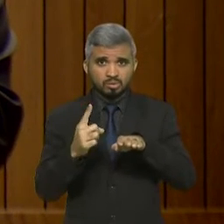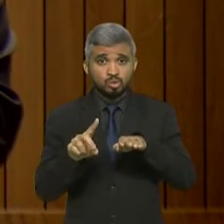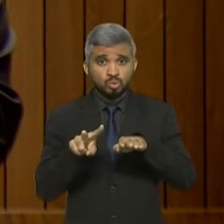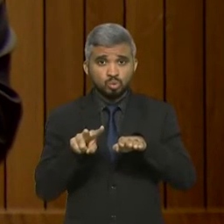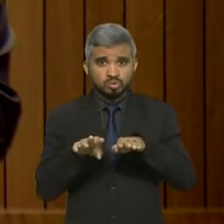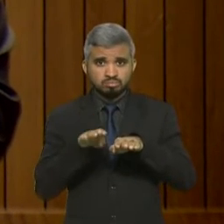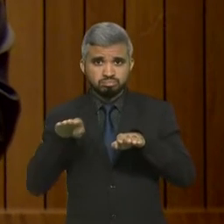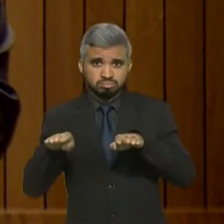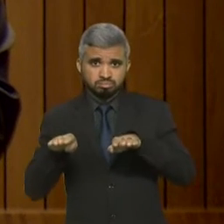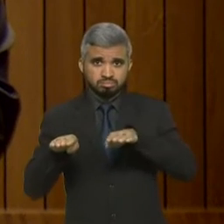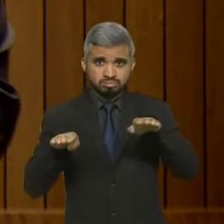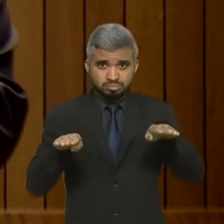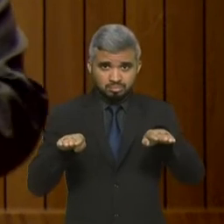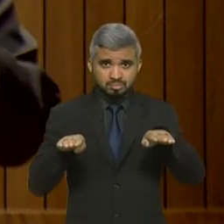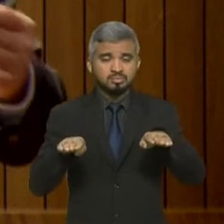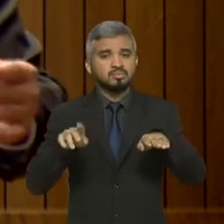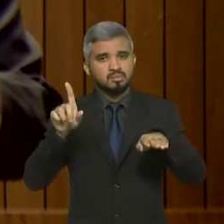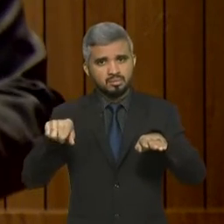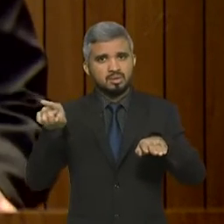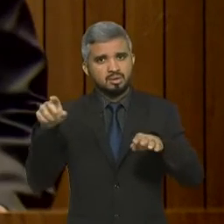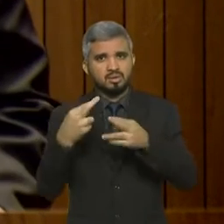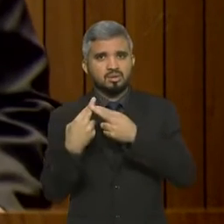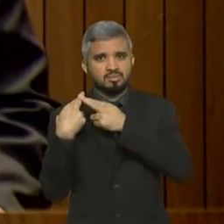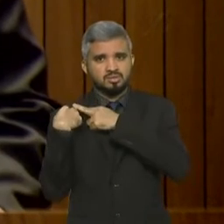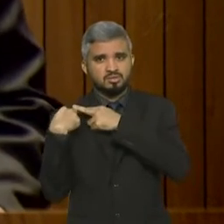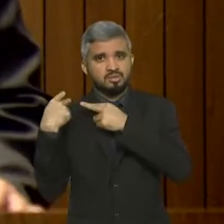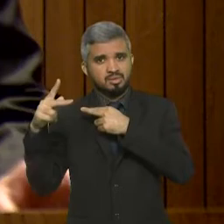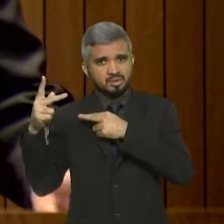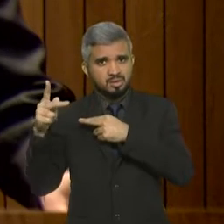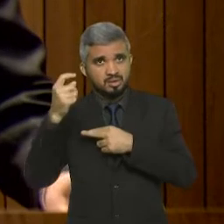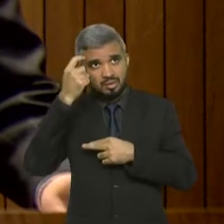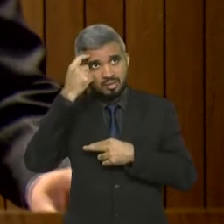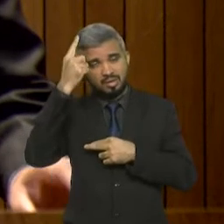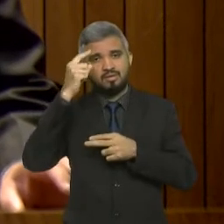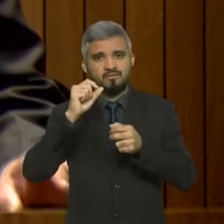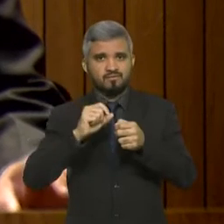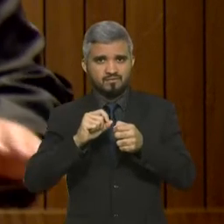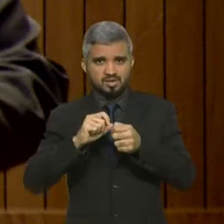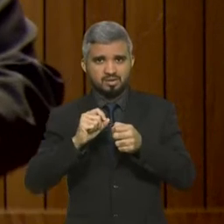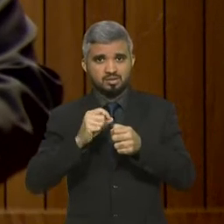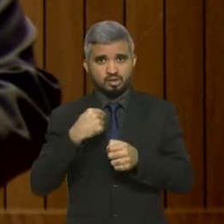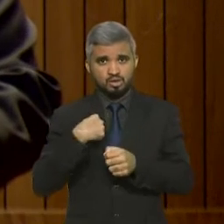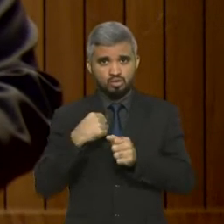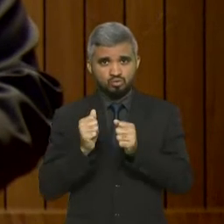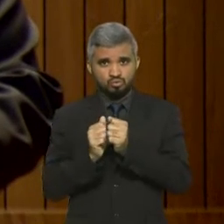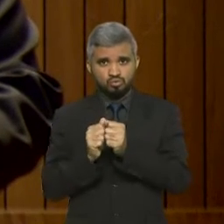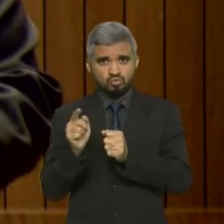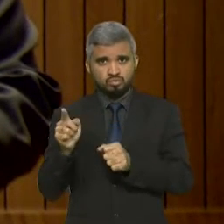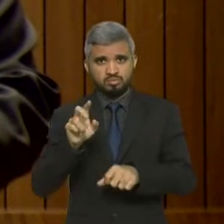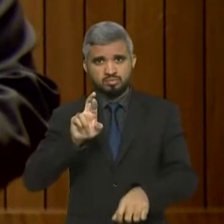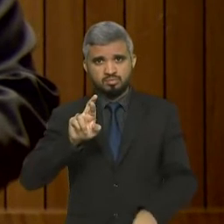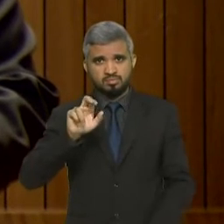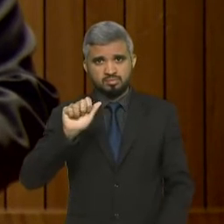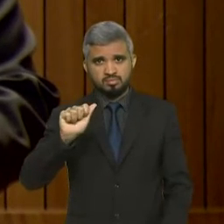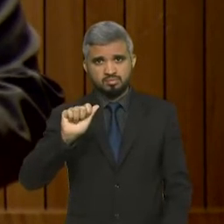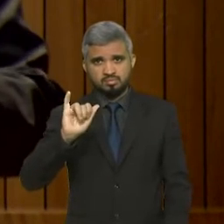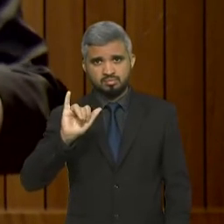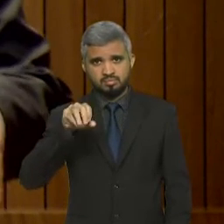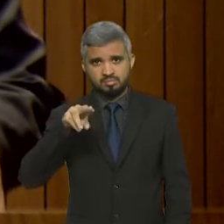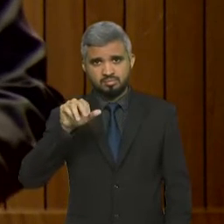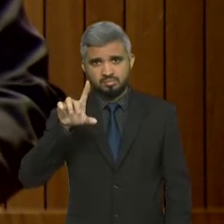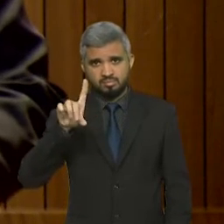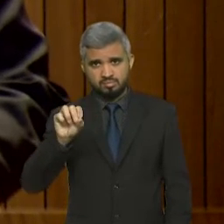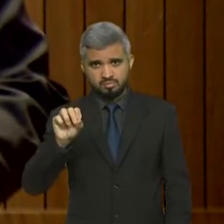Avenida Lorival Pereira, né? Foi graças a Deus e ao Raimundo Louro. Então, como deputado, conseguiu